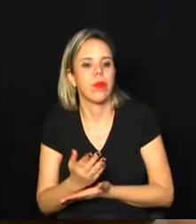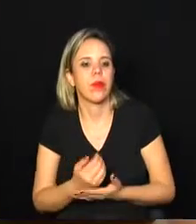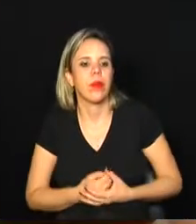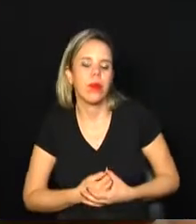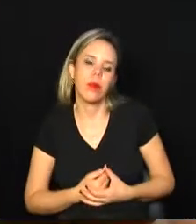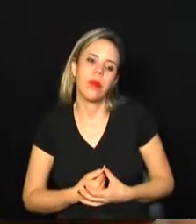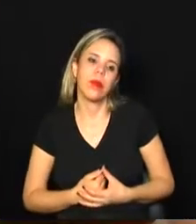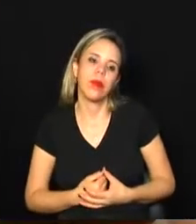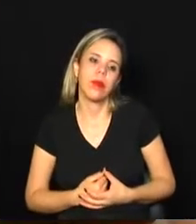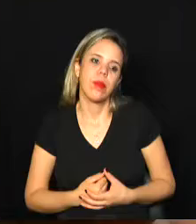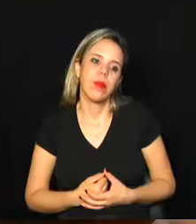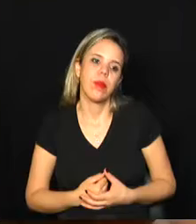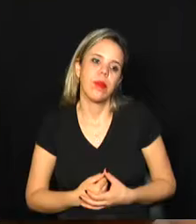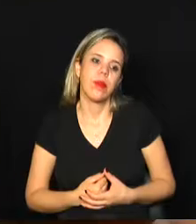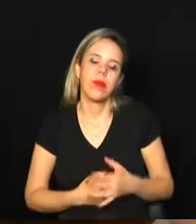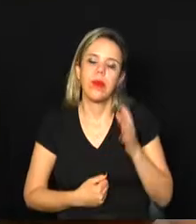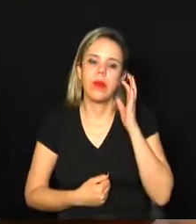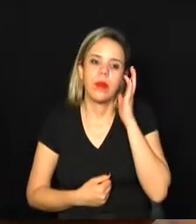aprovado